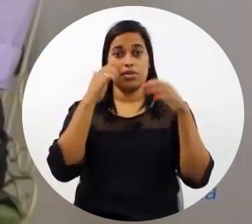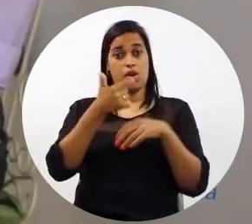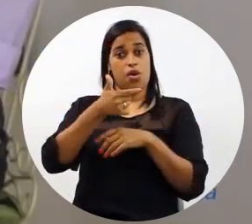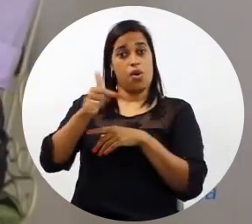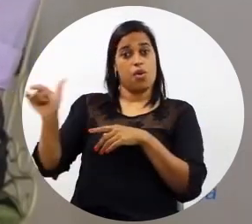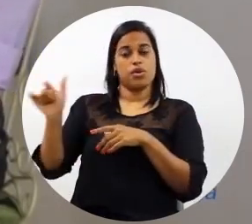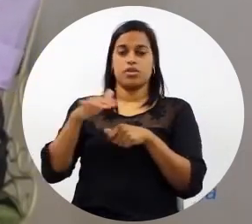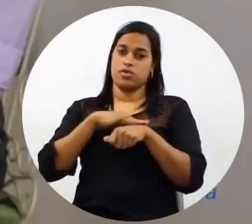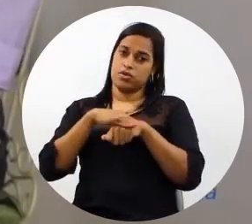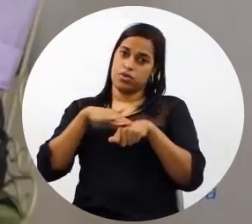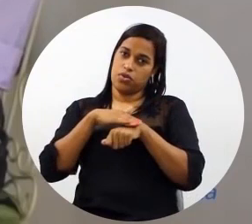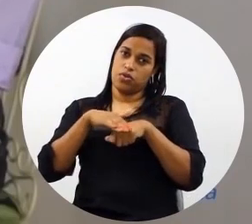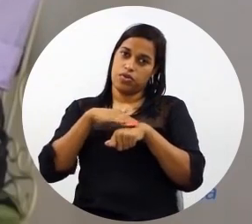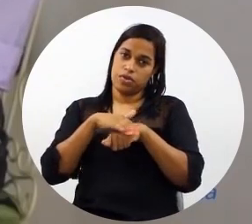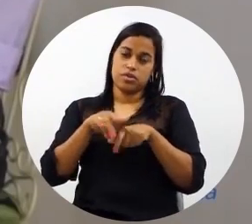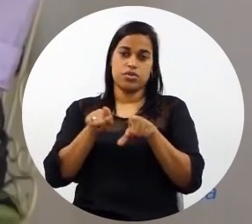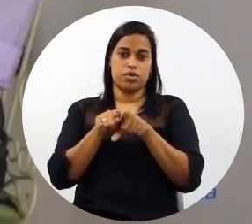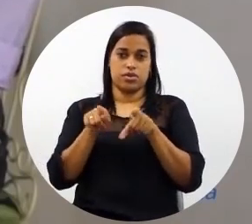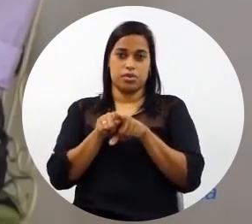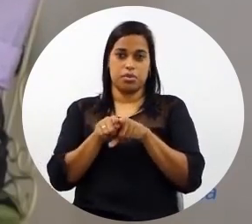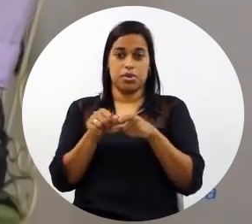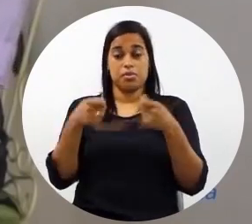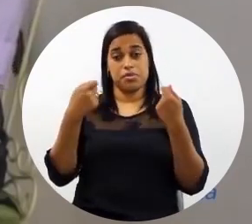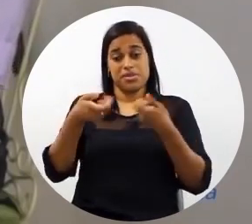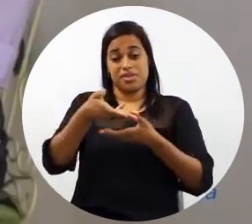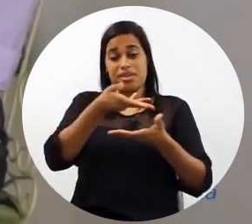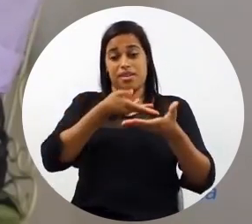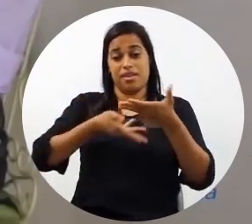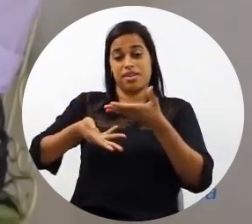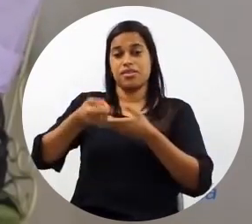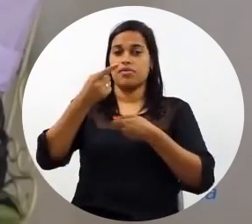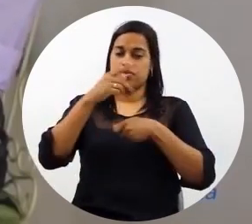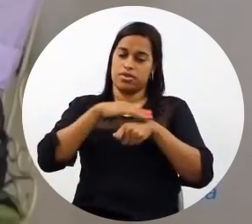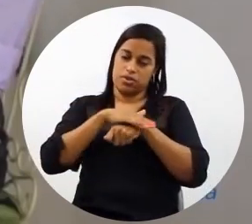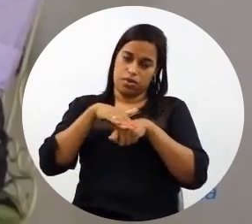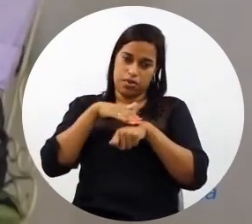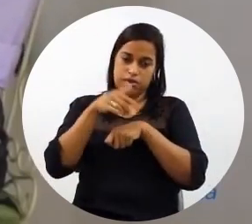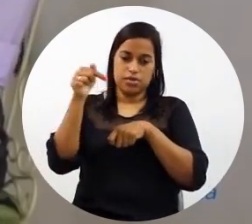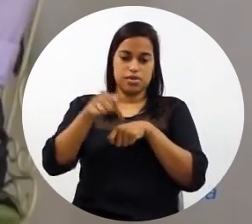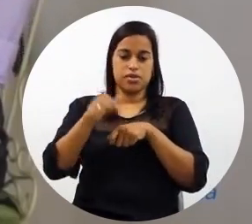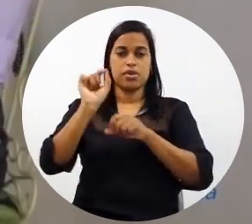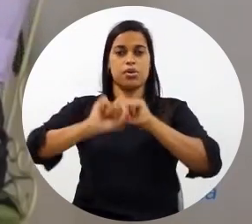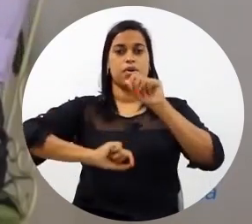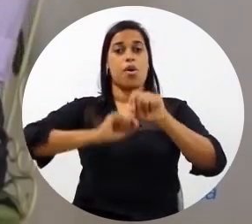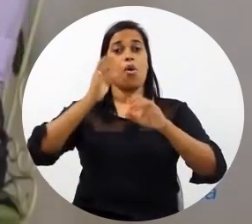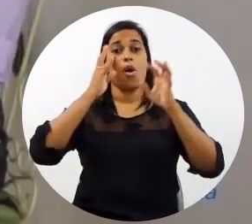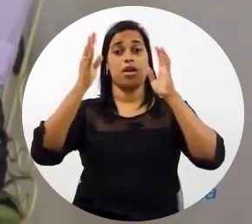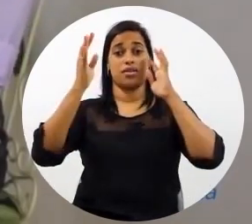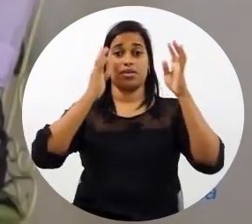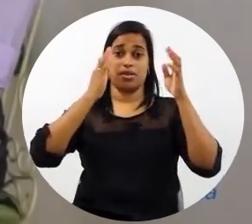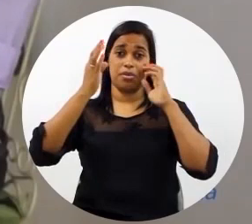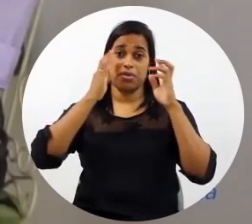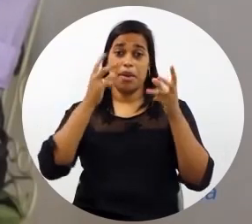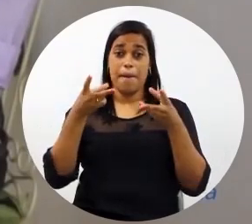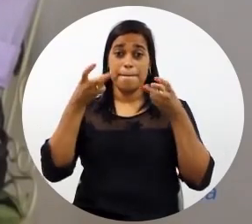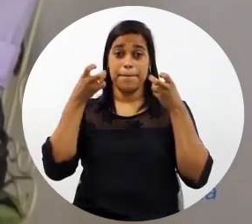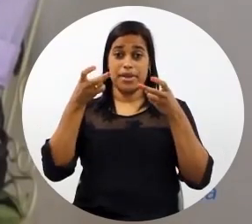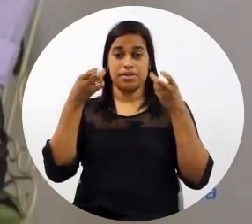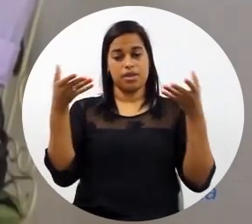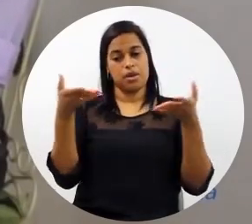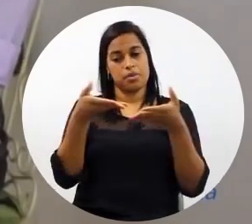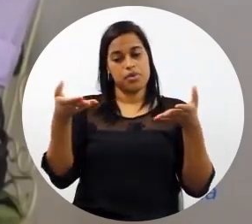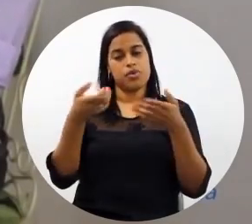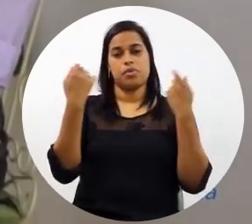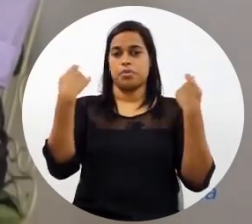questão que a gente conversou muito também, que tem que estar relacionada, e você até comentou aqui, é sobre o conhecimento. A gente percebe que hoje a